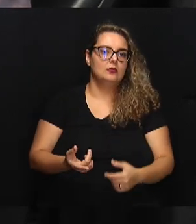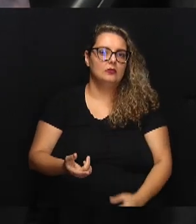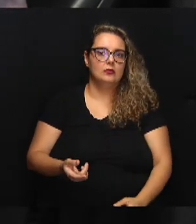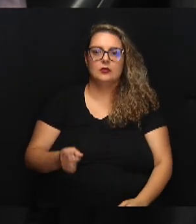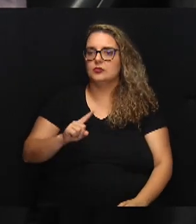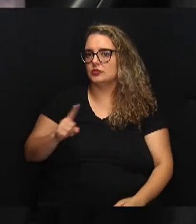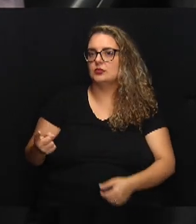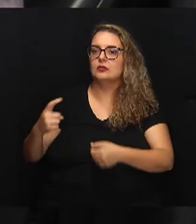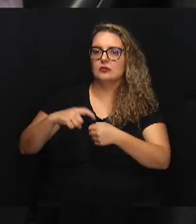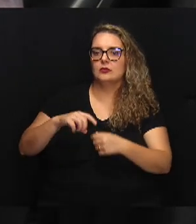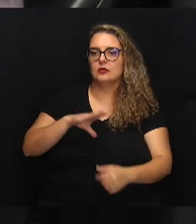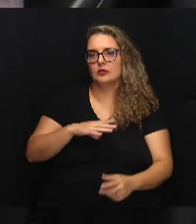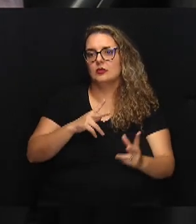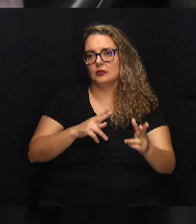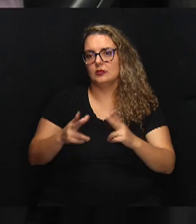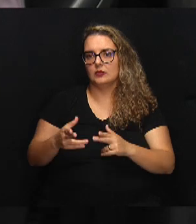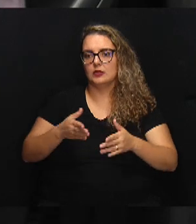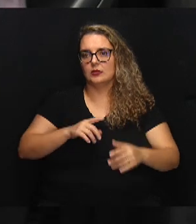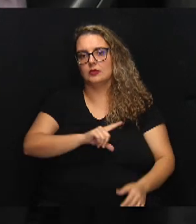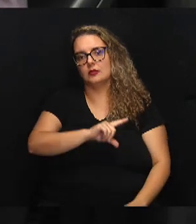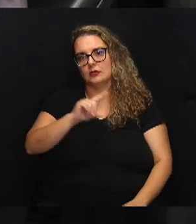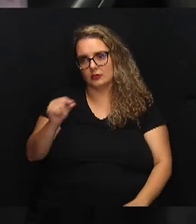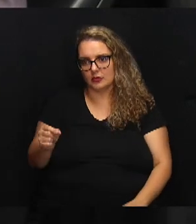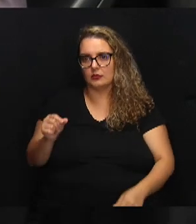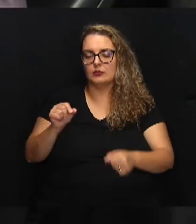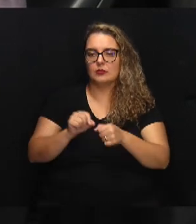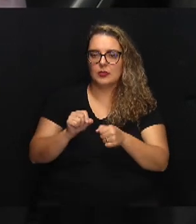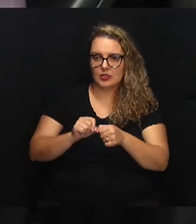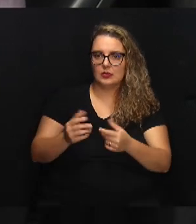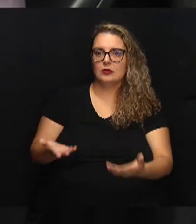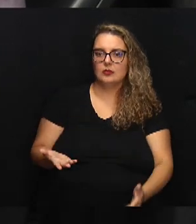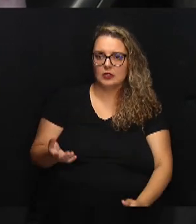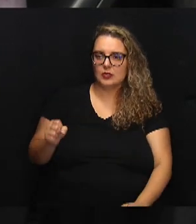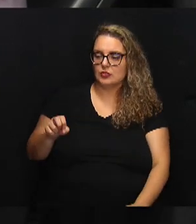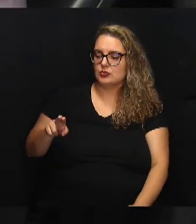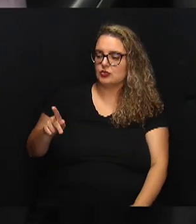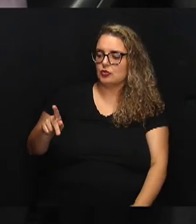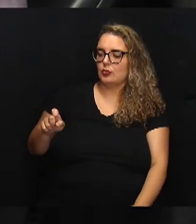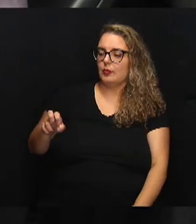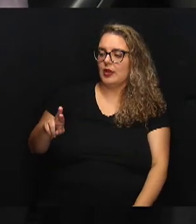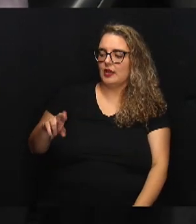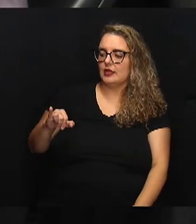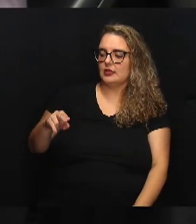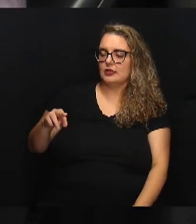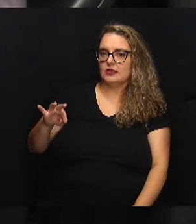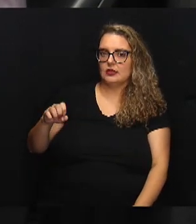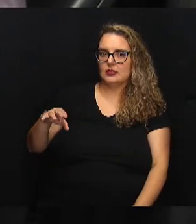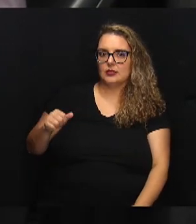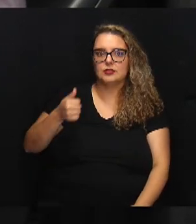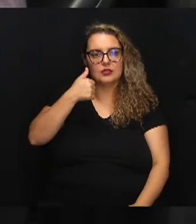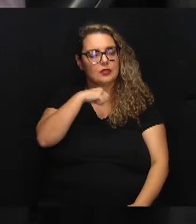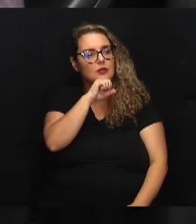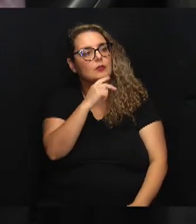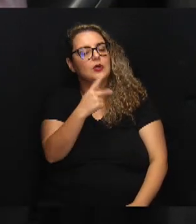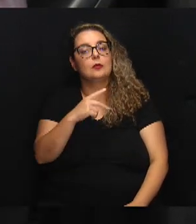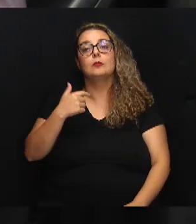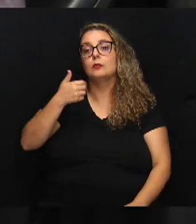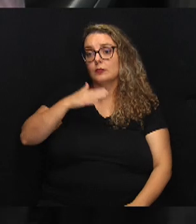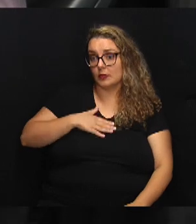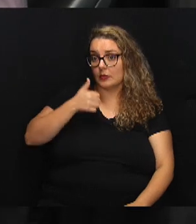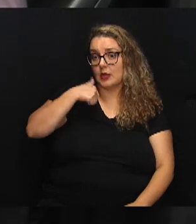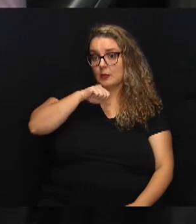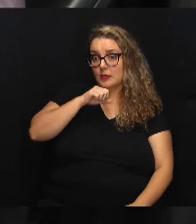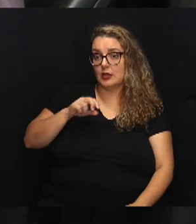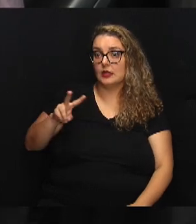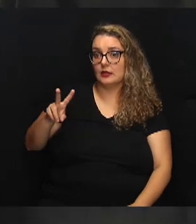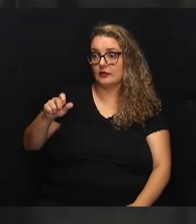voltar para a mesma cidade que ele tinha saído, né? Para ir na superintendência do banco, lá no Banco do Brasil. E sua mãe? Minha mãe, Wanda, meu